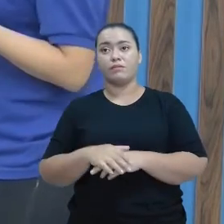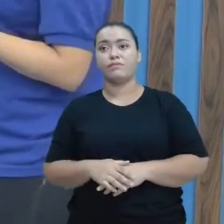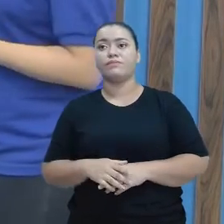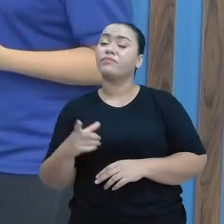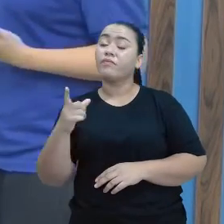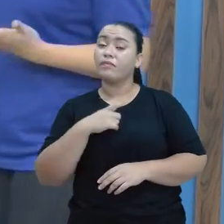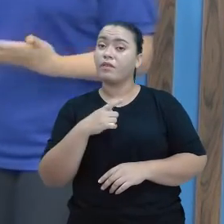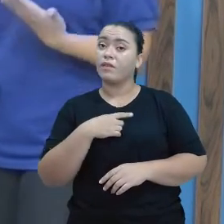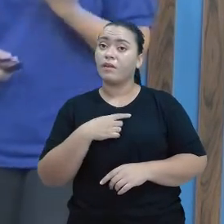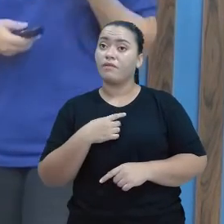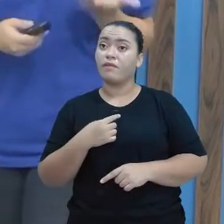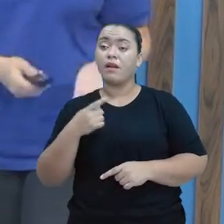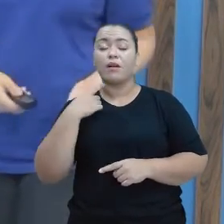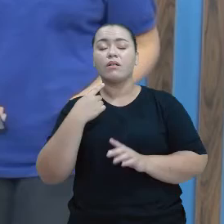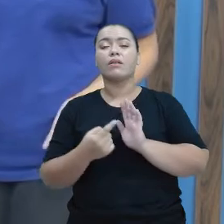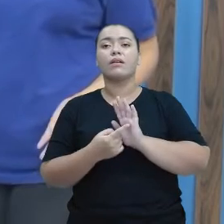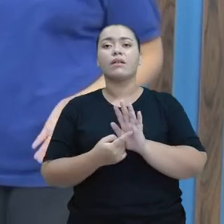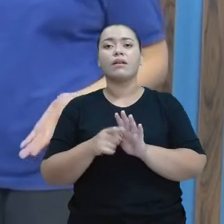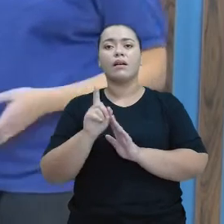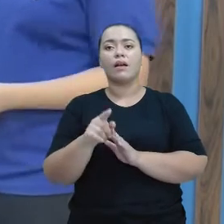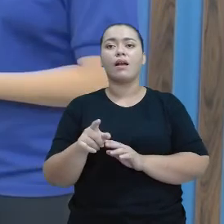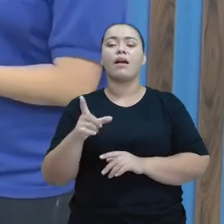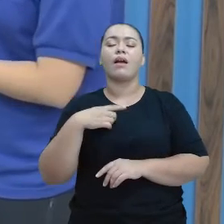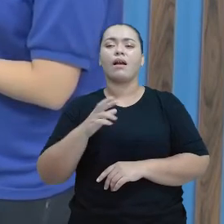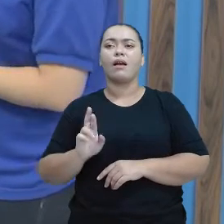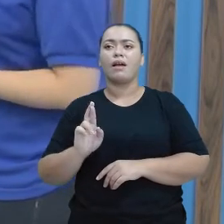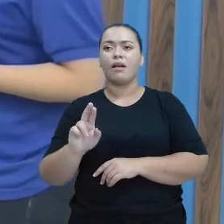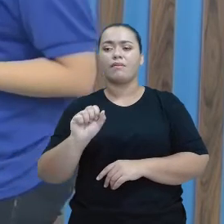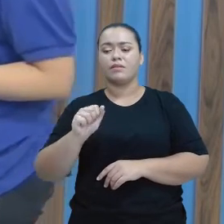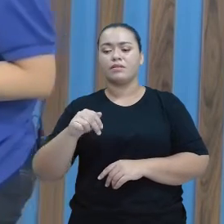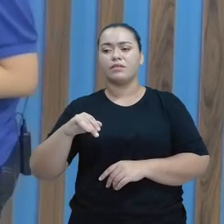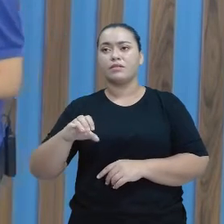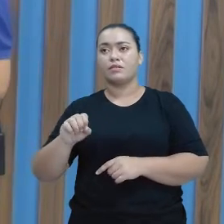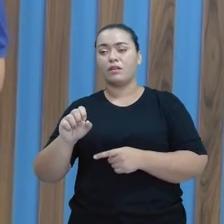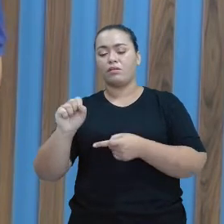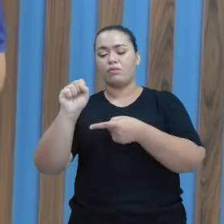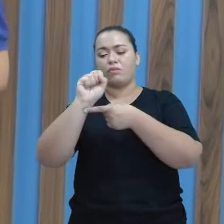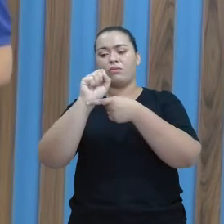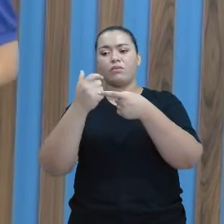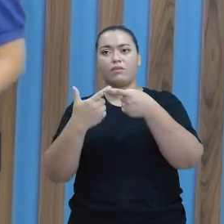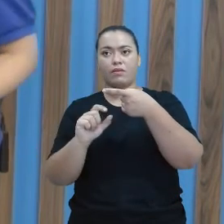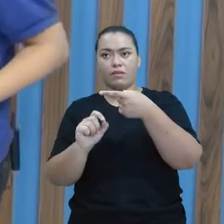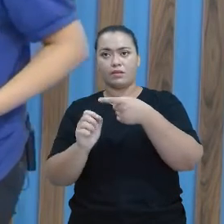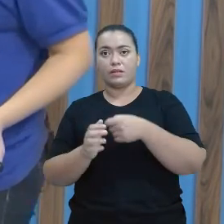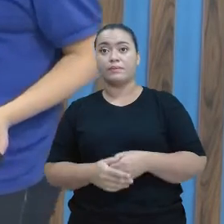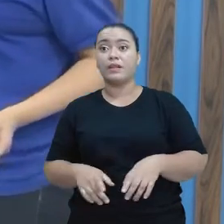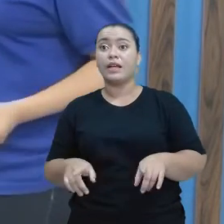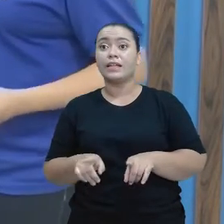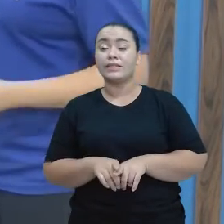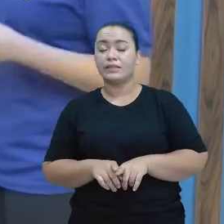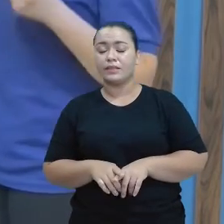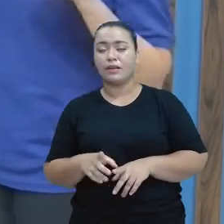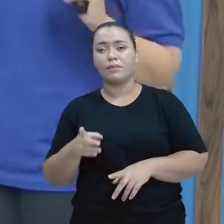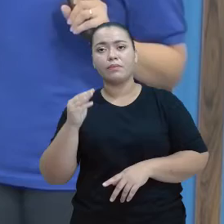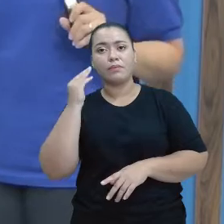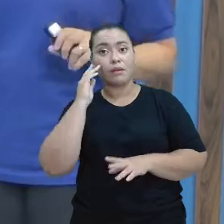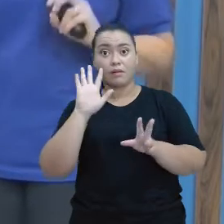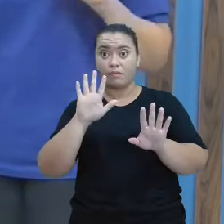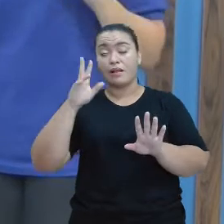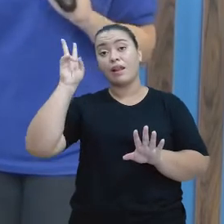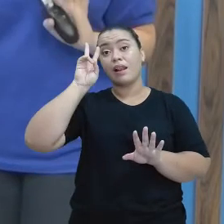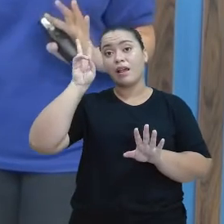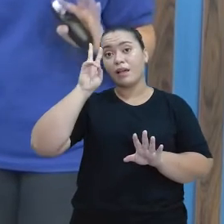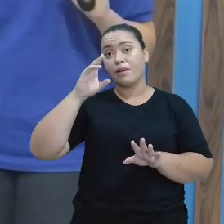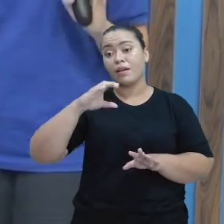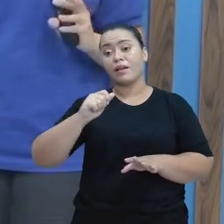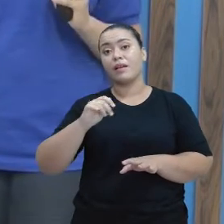nossa fração que representa esse seno vai ser 8 sobre 10, certo? Vamos observar o próximo agora, lembrando, né?